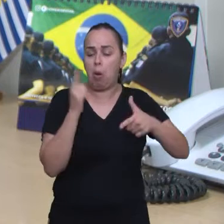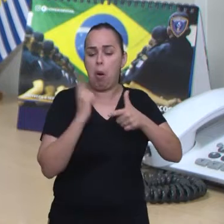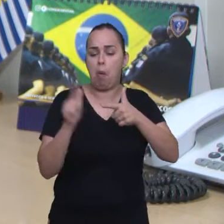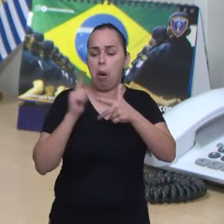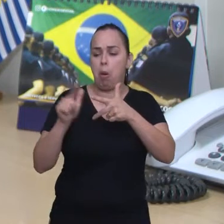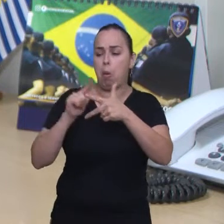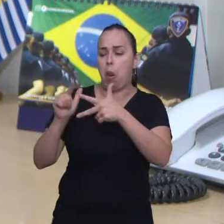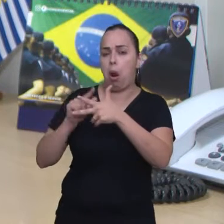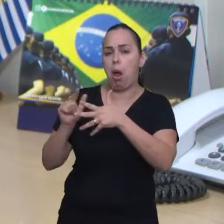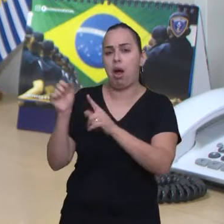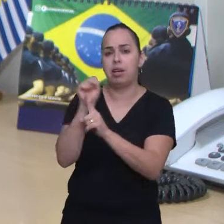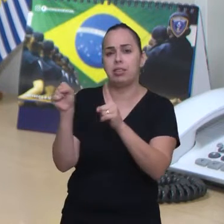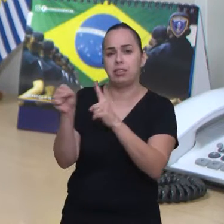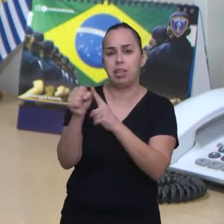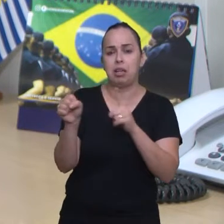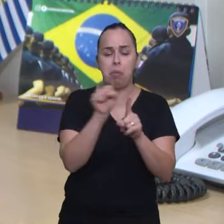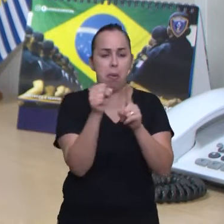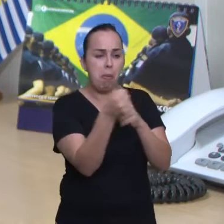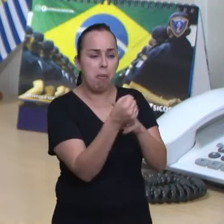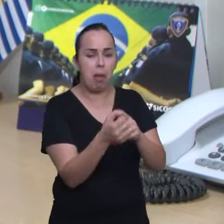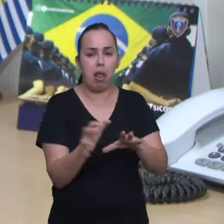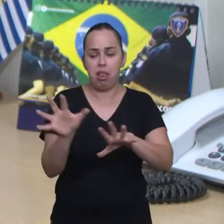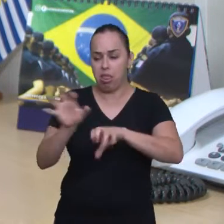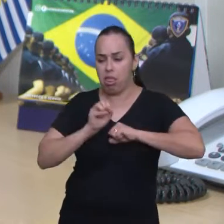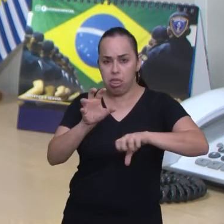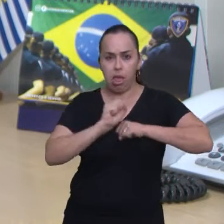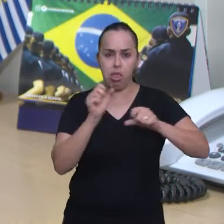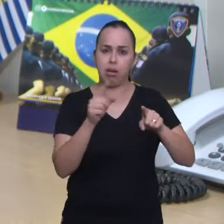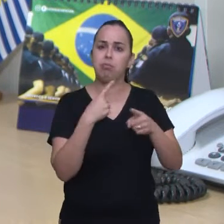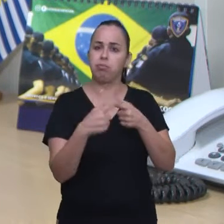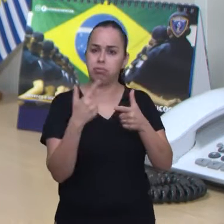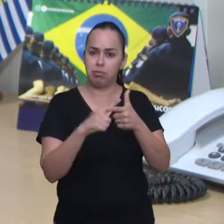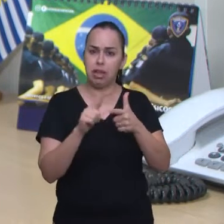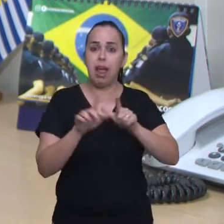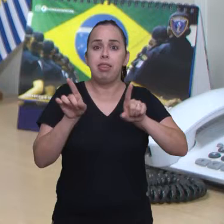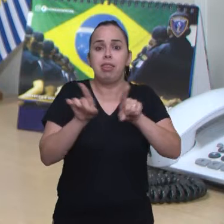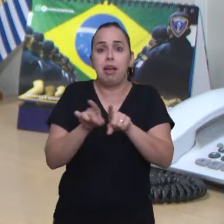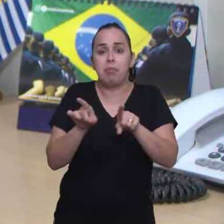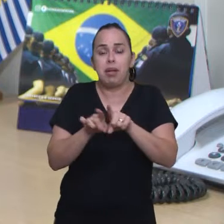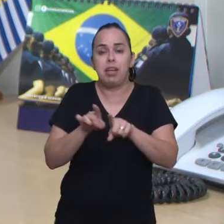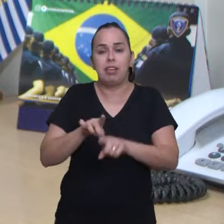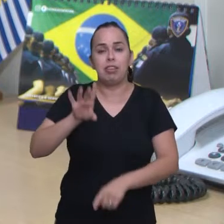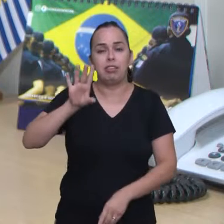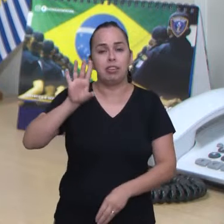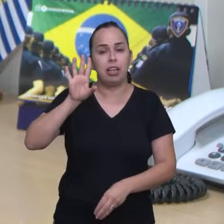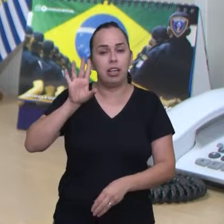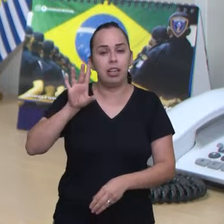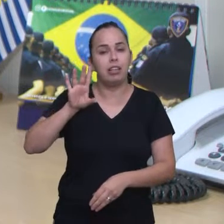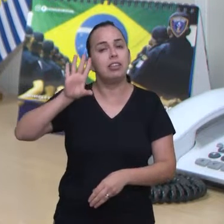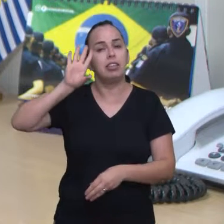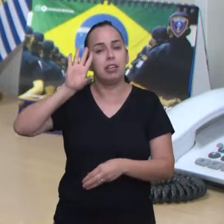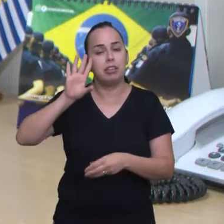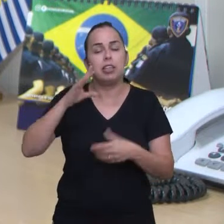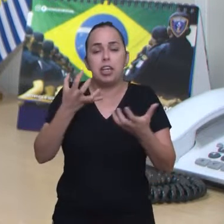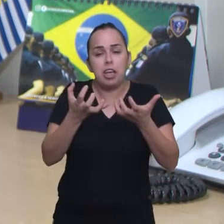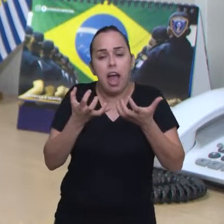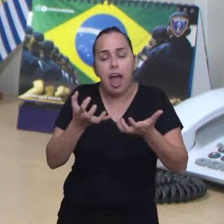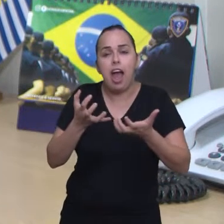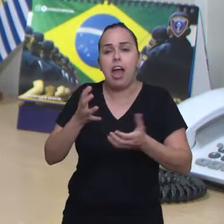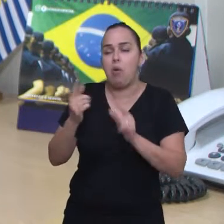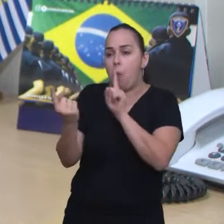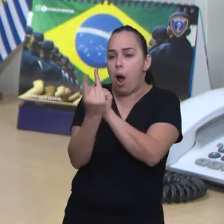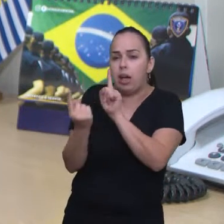os problemas da sociedade, acaba também absorvendo alguma coisa nesse sentido, e aqueles que entenderem ter um